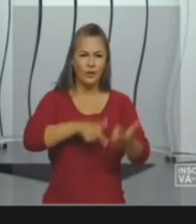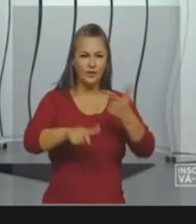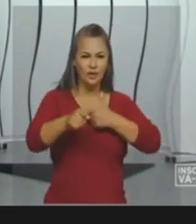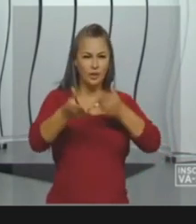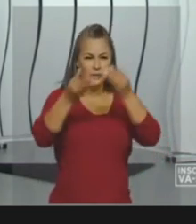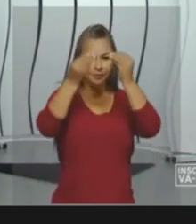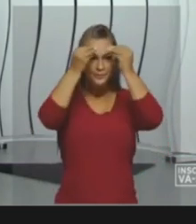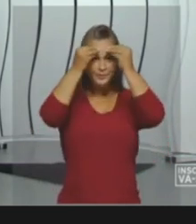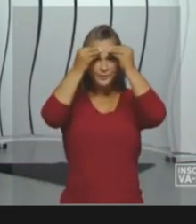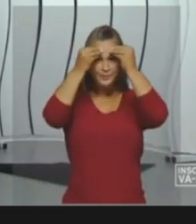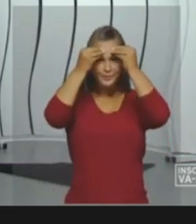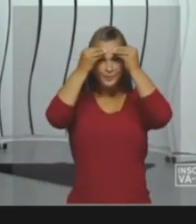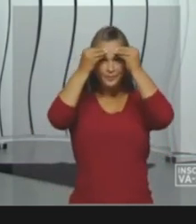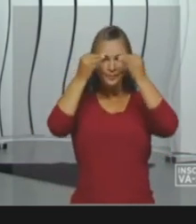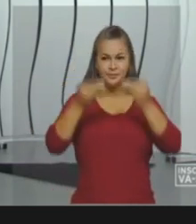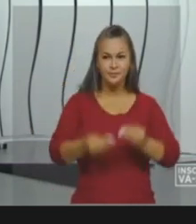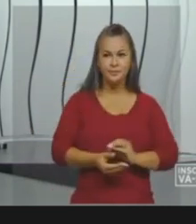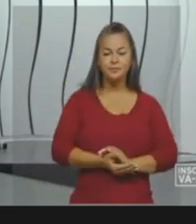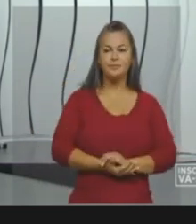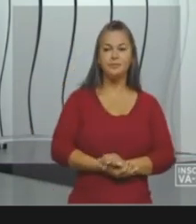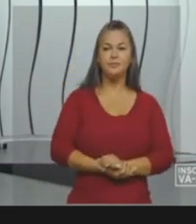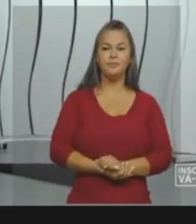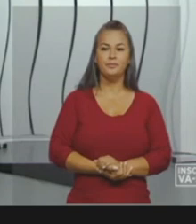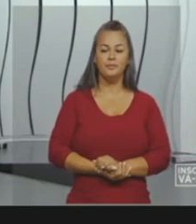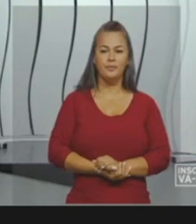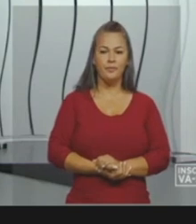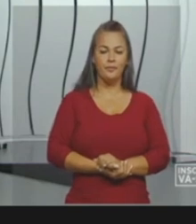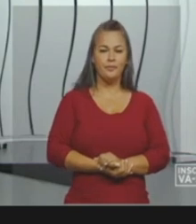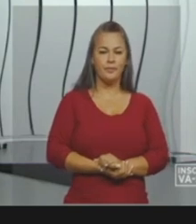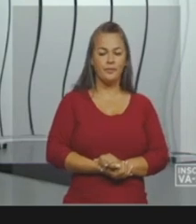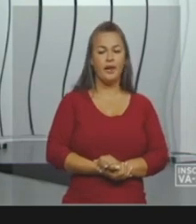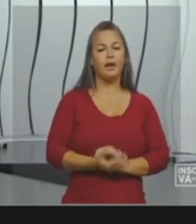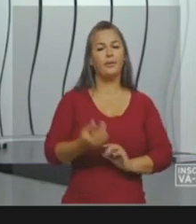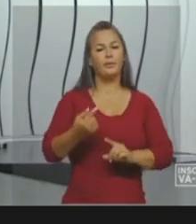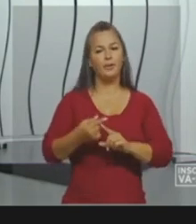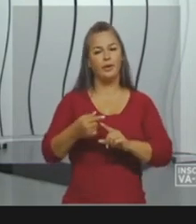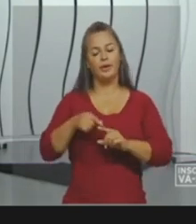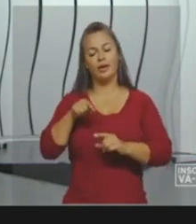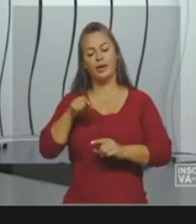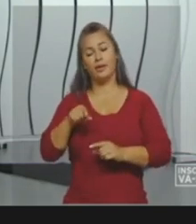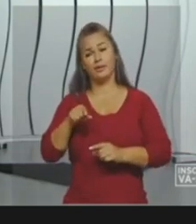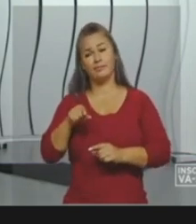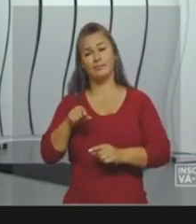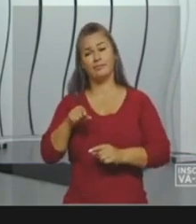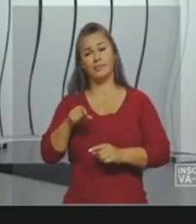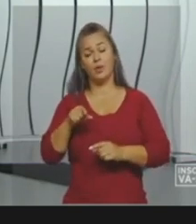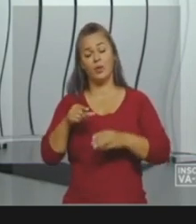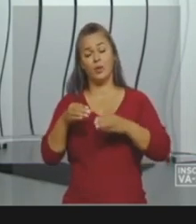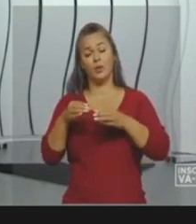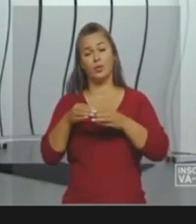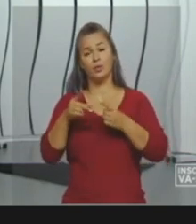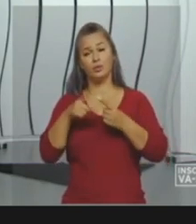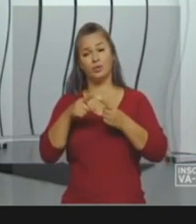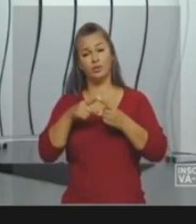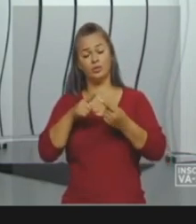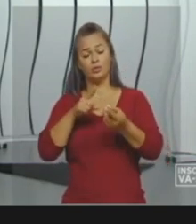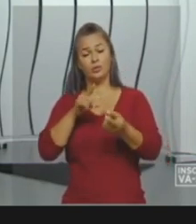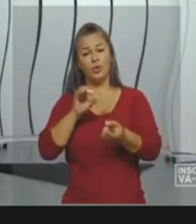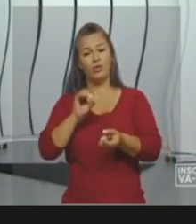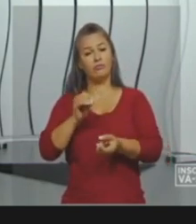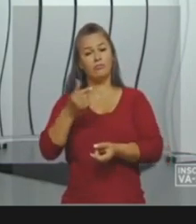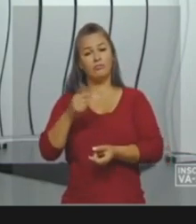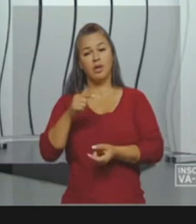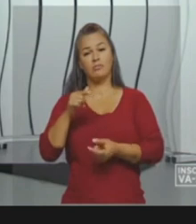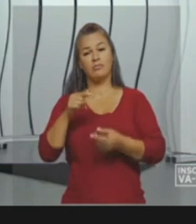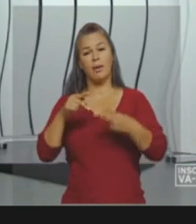grupos sanguíneos do ponto de vista de ter ou não proteínas na superfície das hemácias das pessoas. Como que a gente